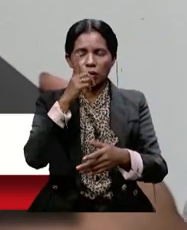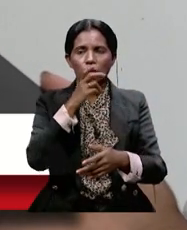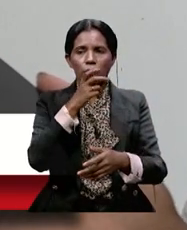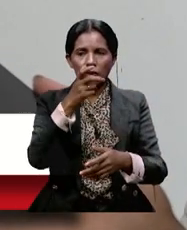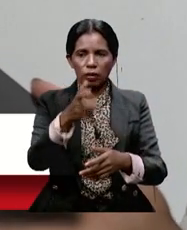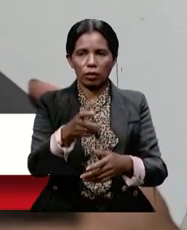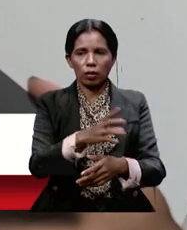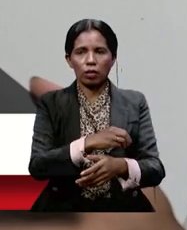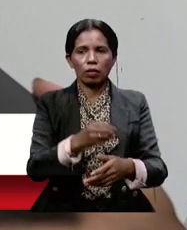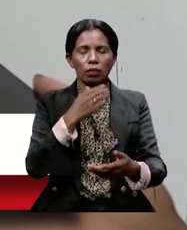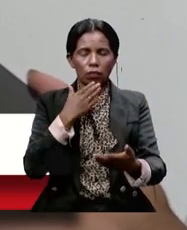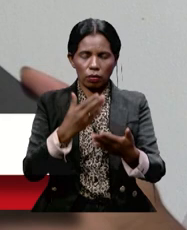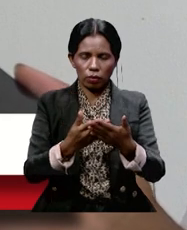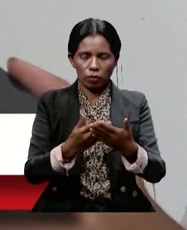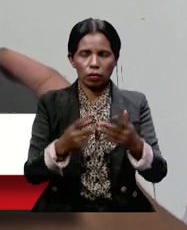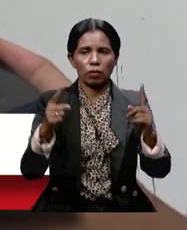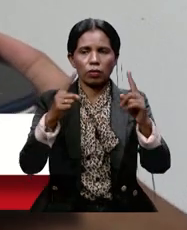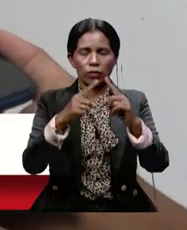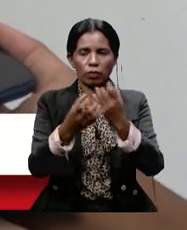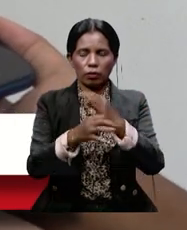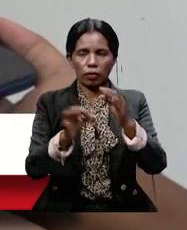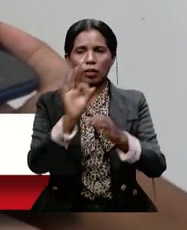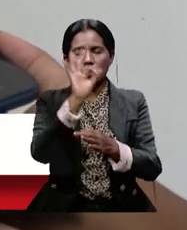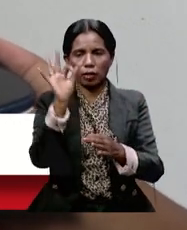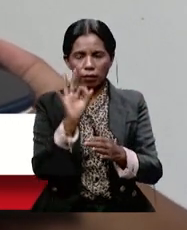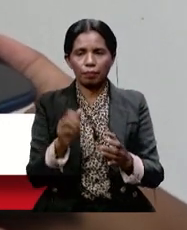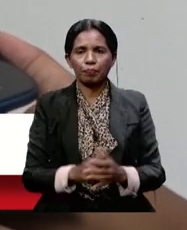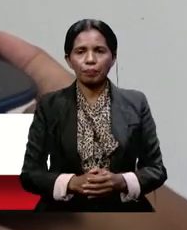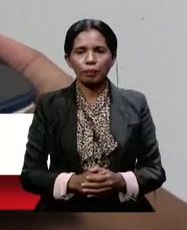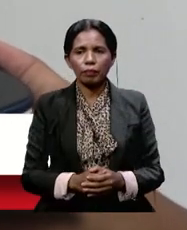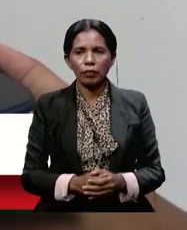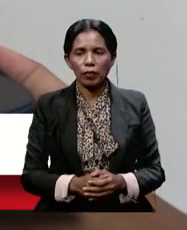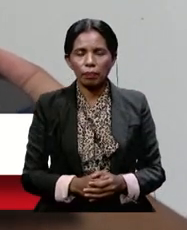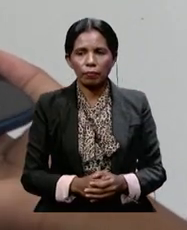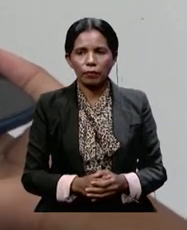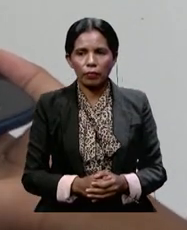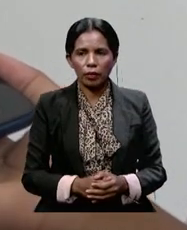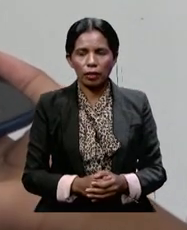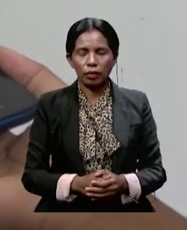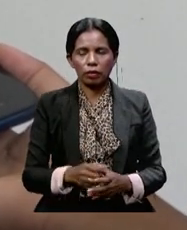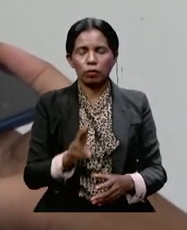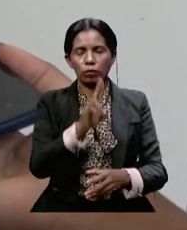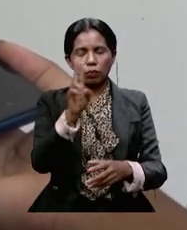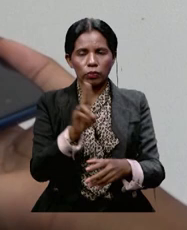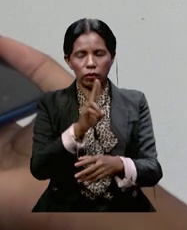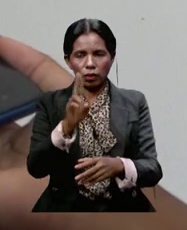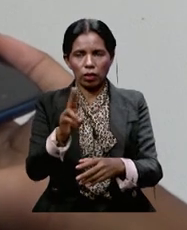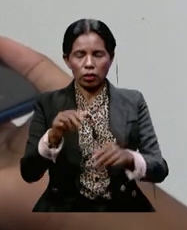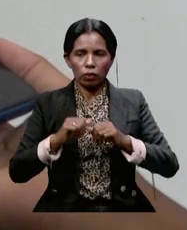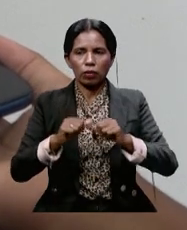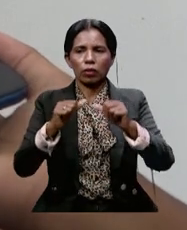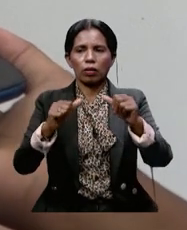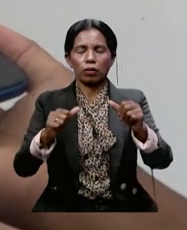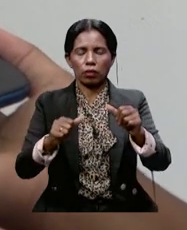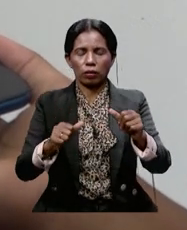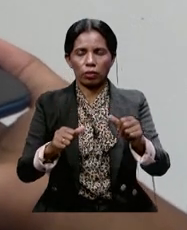começa efetiva hoje em outro sexta-feira. Portanto, ne gestuída para continuação de